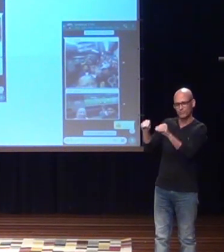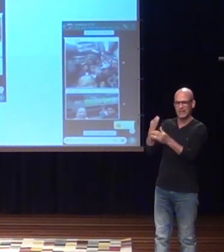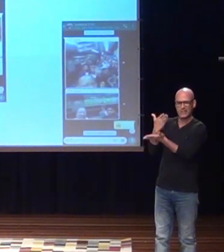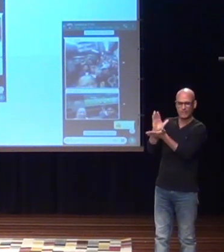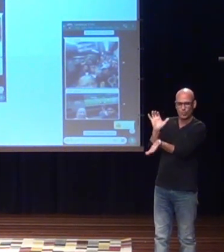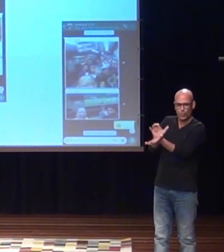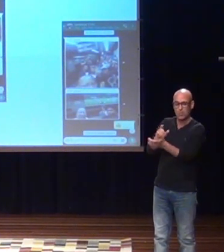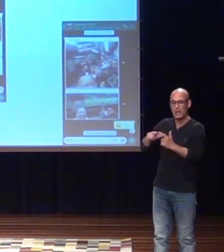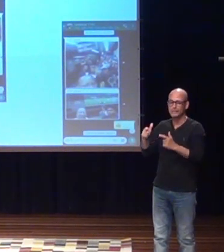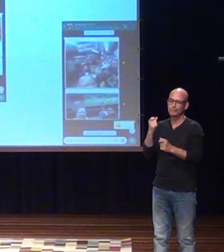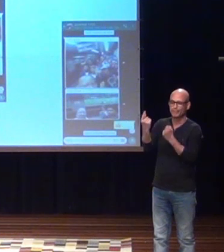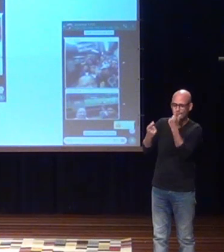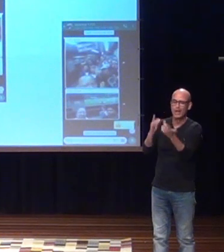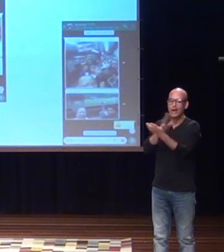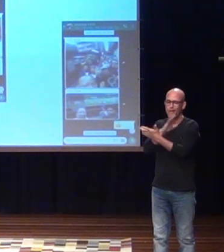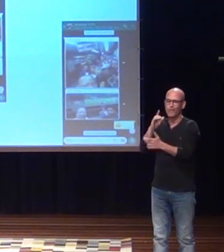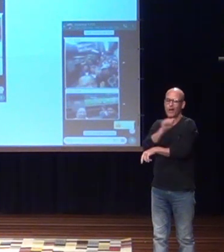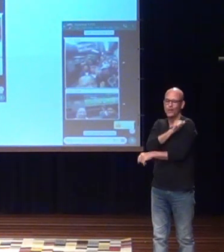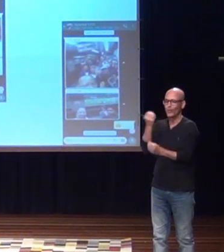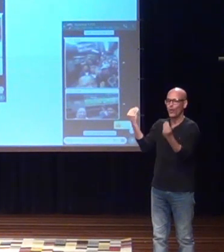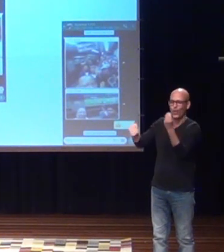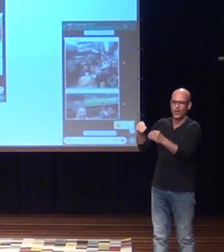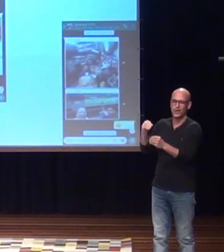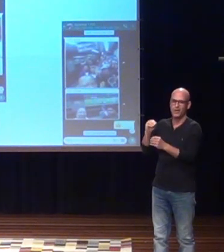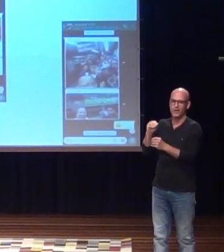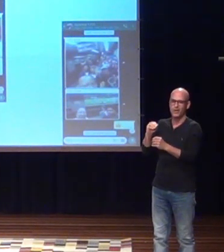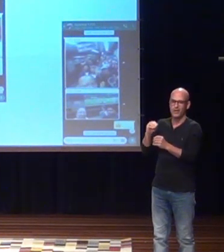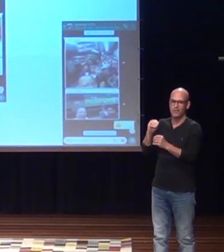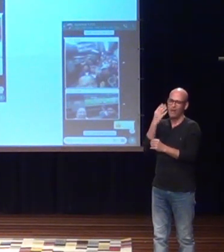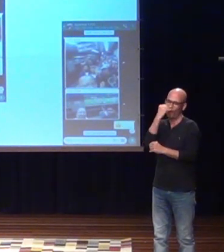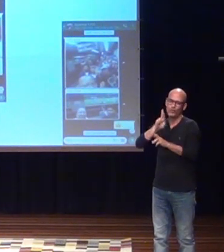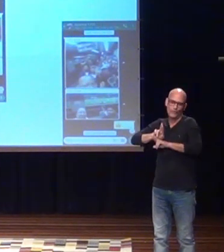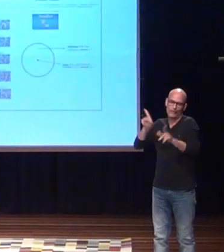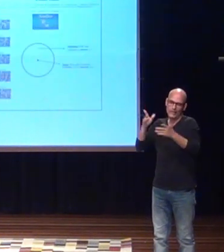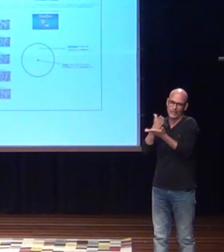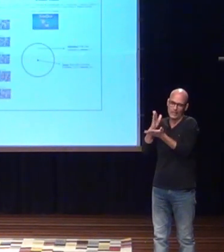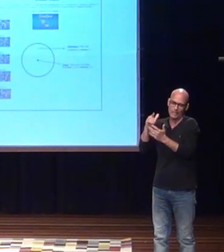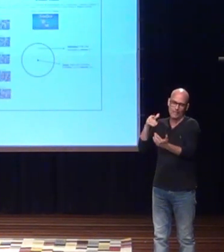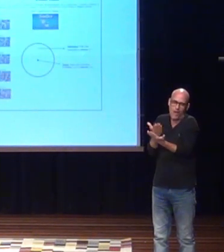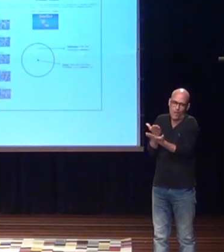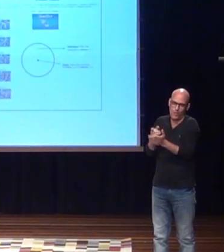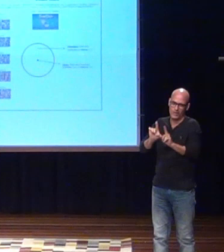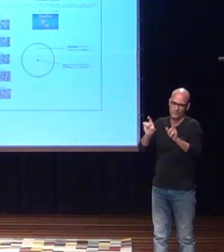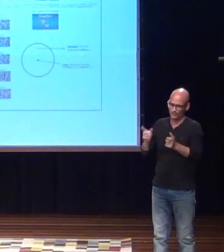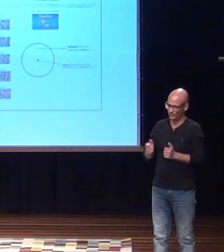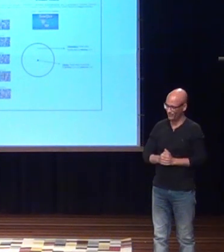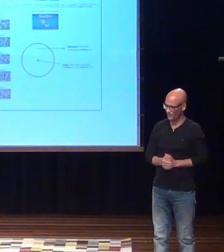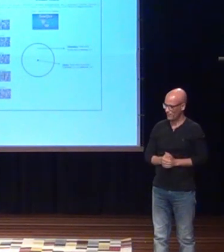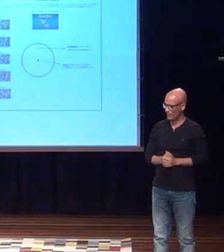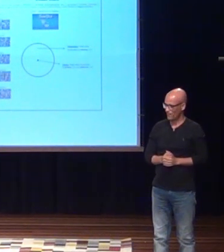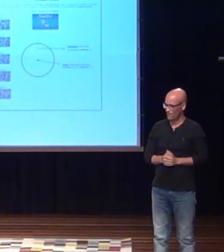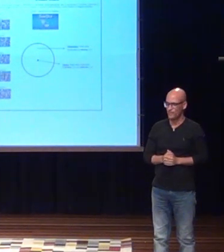de química, mas de vez em quando manda uma foto lá, eles estavam na estação de metrô, na saída de uma aula, se eu não me engano. No